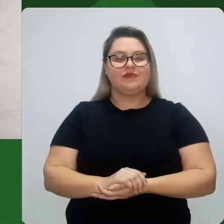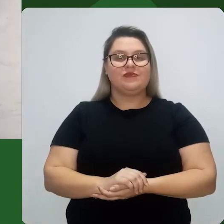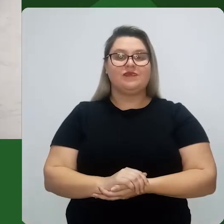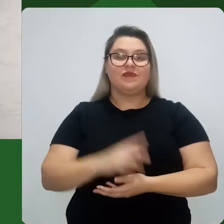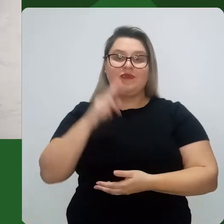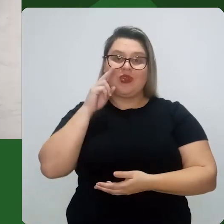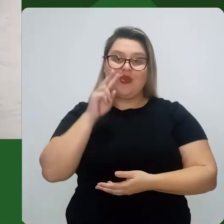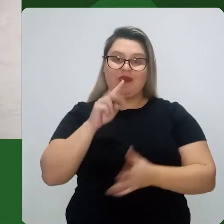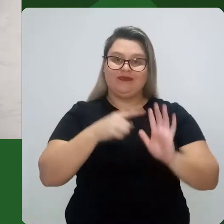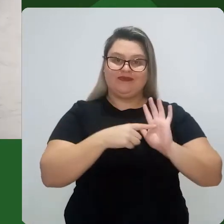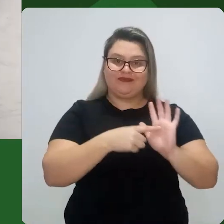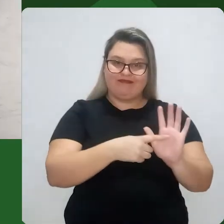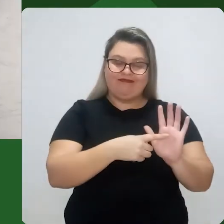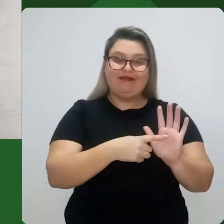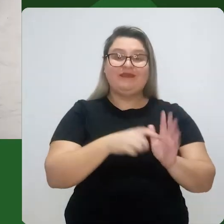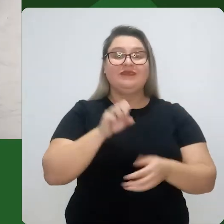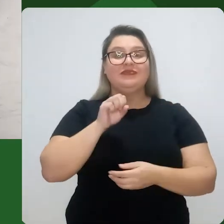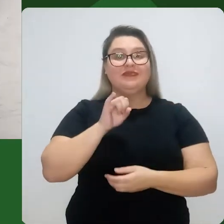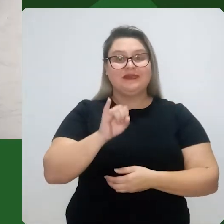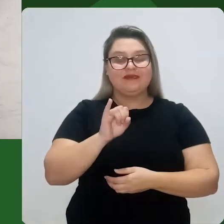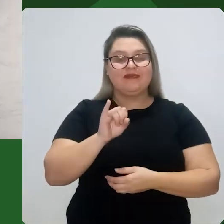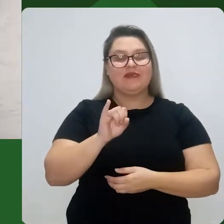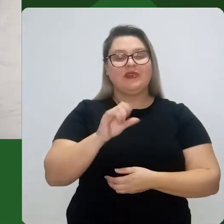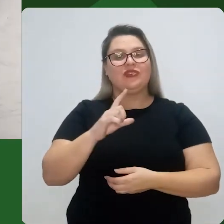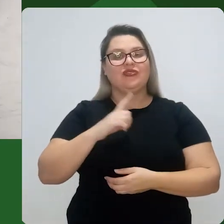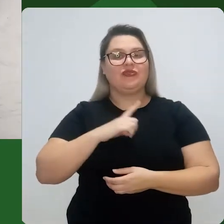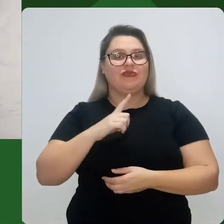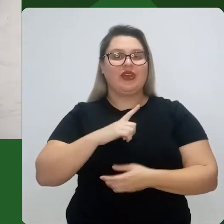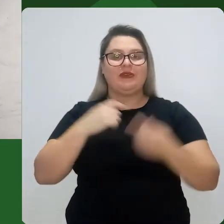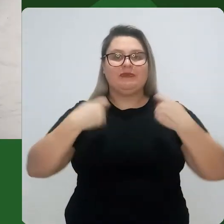Aqui está o resultado. Caso houver